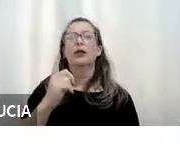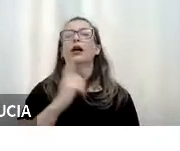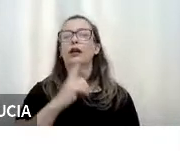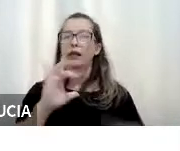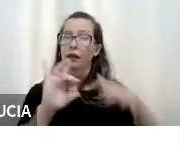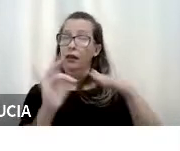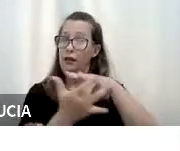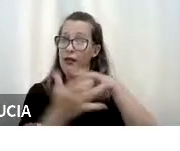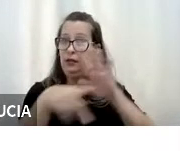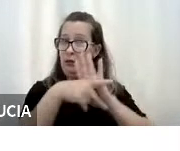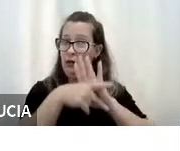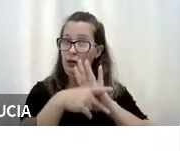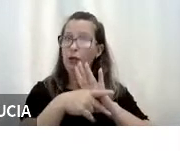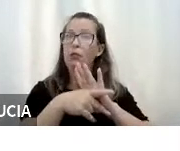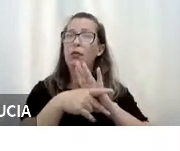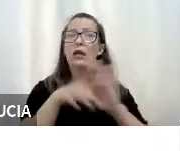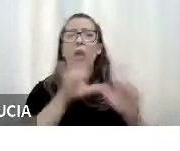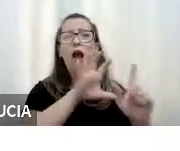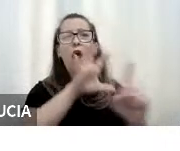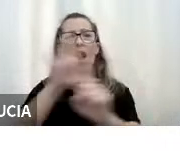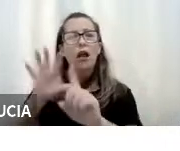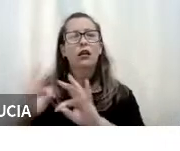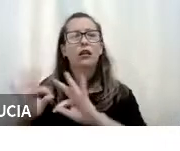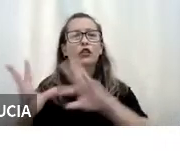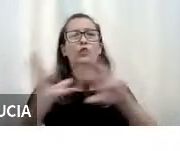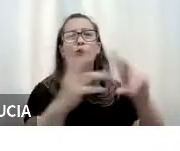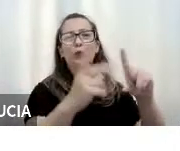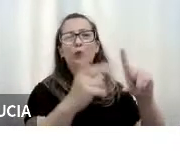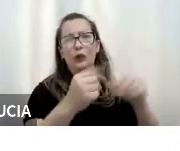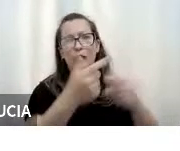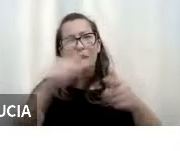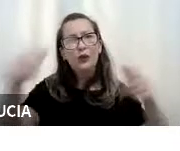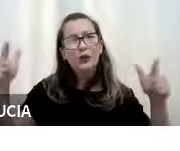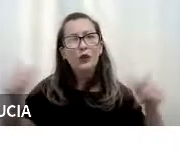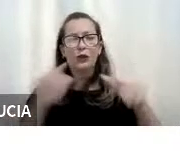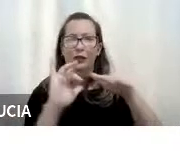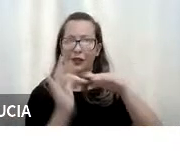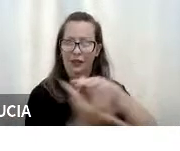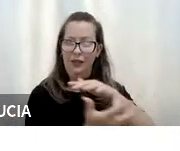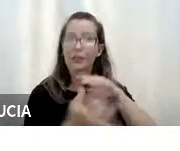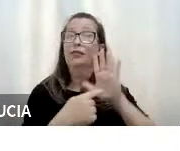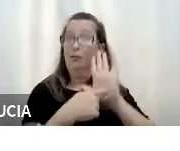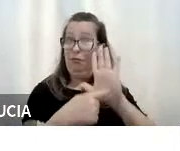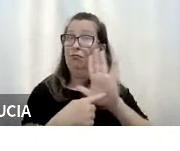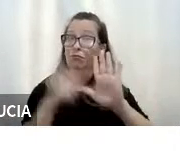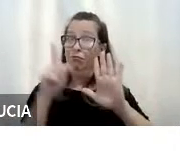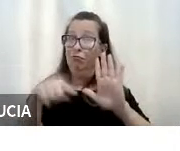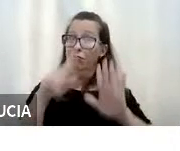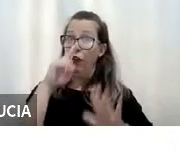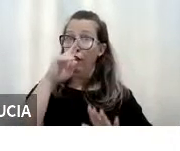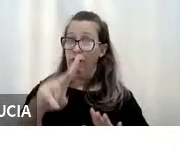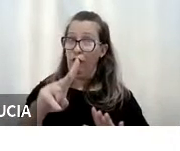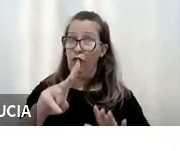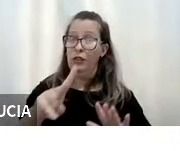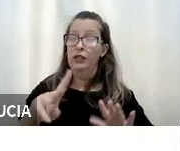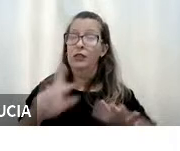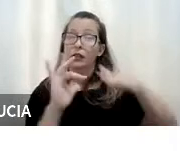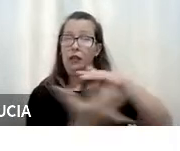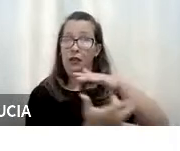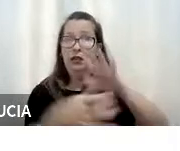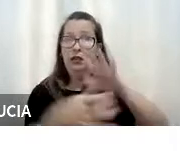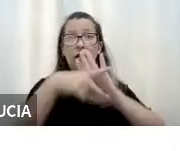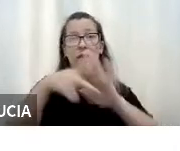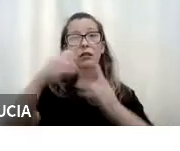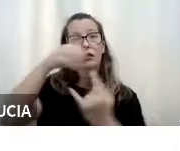a abordagem em toda a rede, né? Mostrando isso, mostra a força das redes da Fiocruz, né? E não